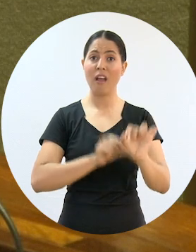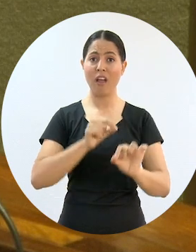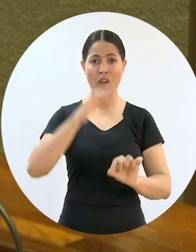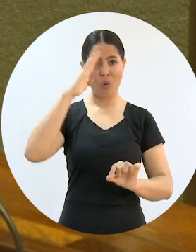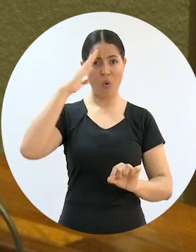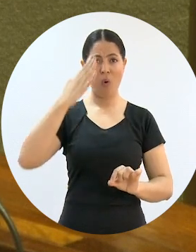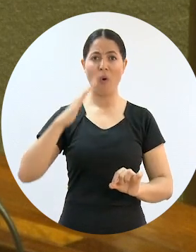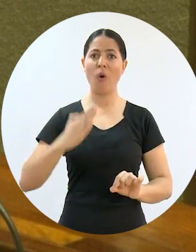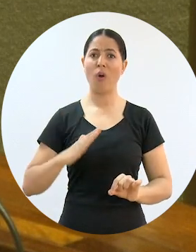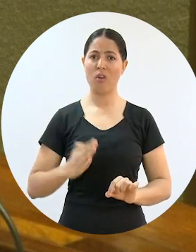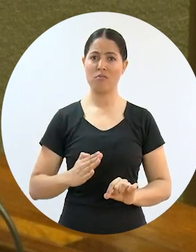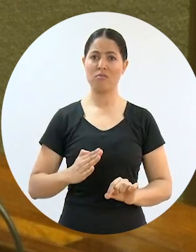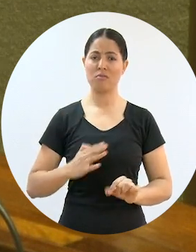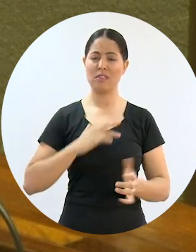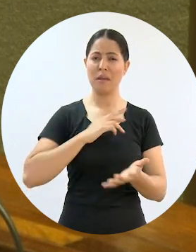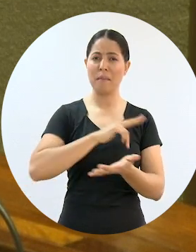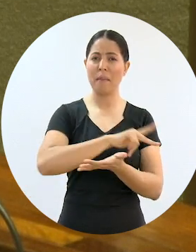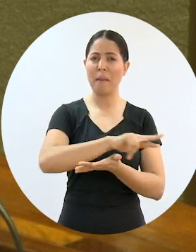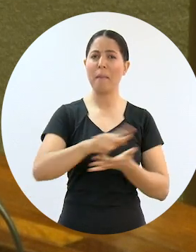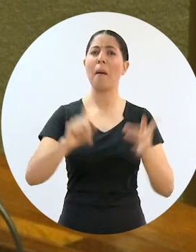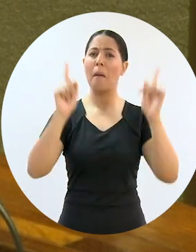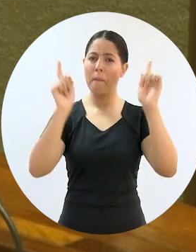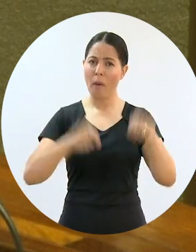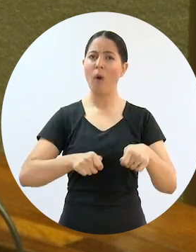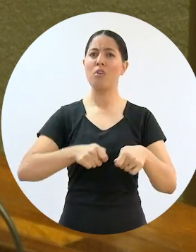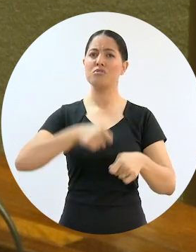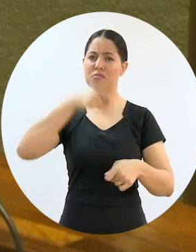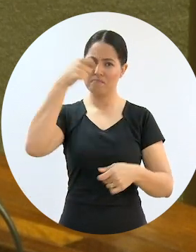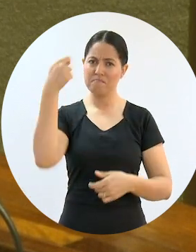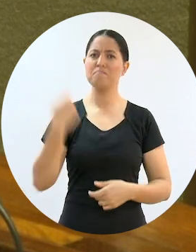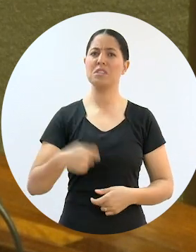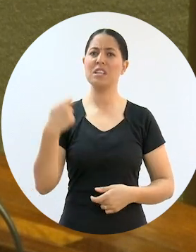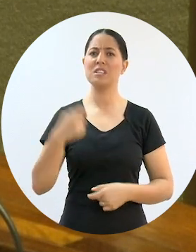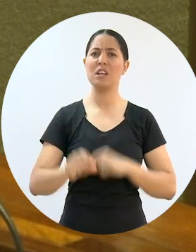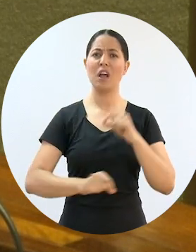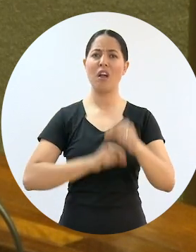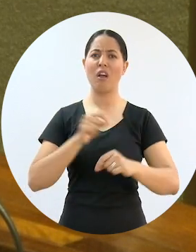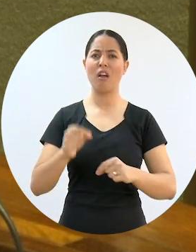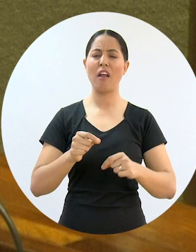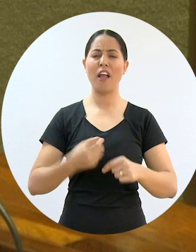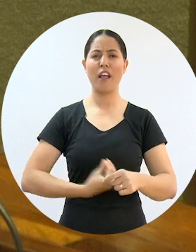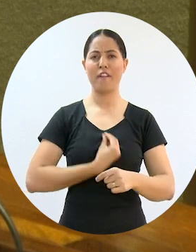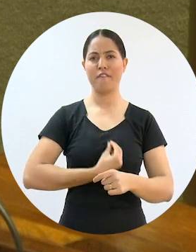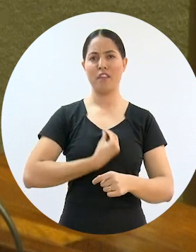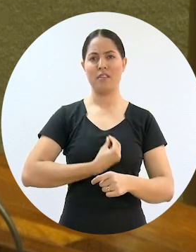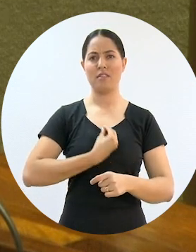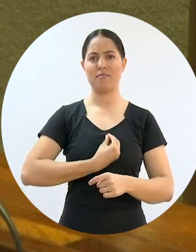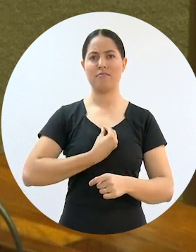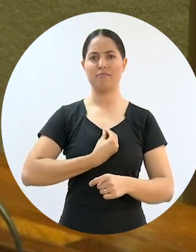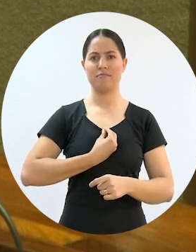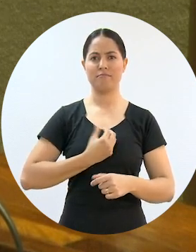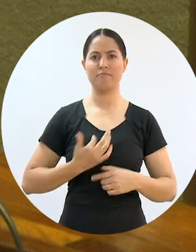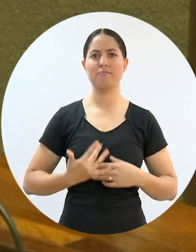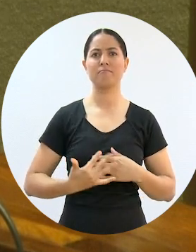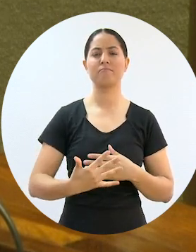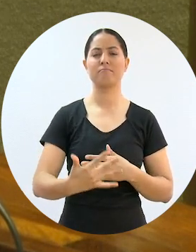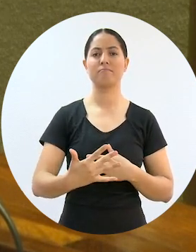tanto quanto a honra, vale, pode e deve aventurar-se a vida.